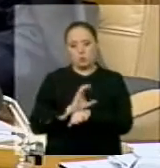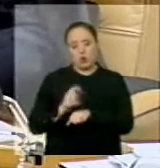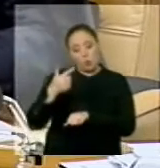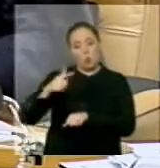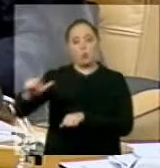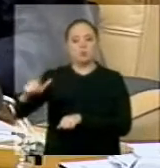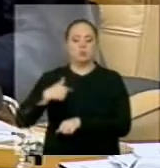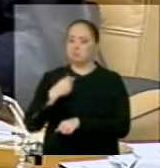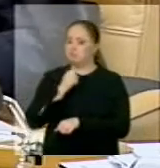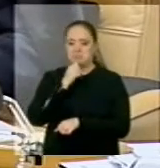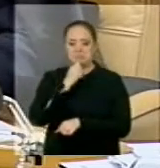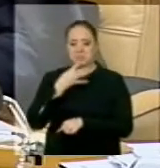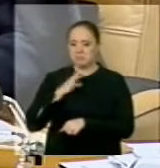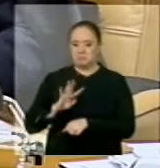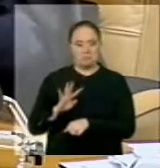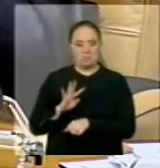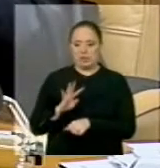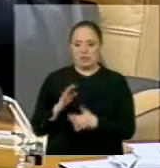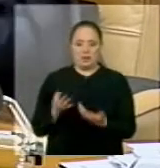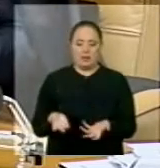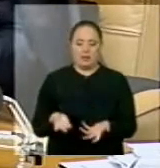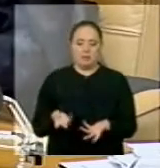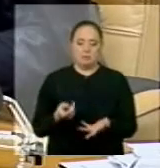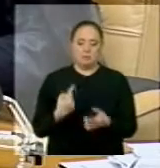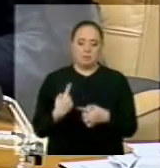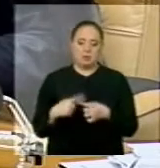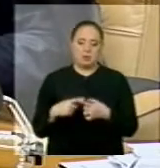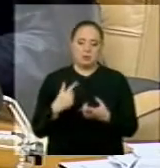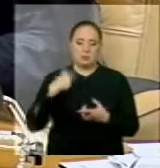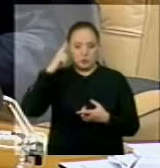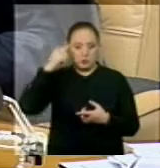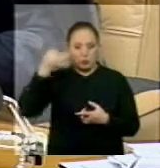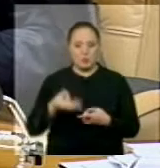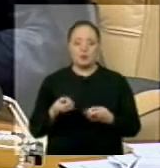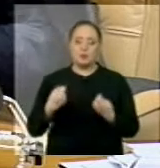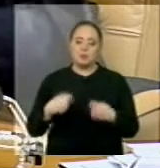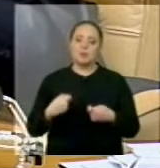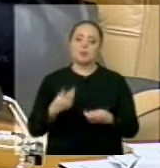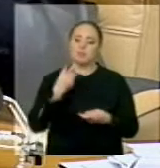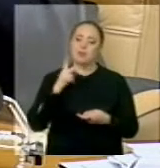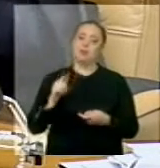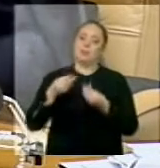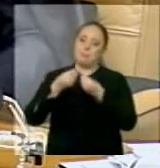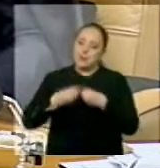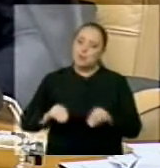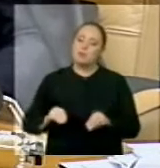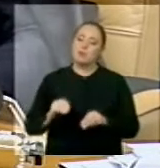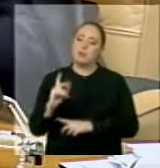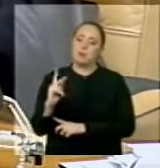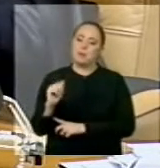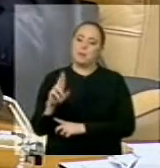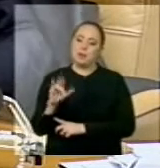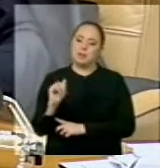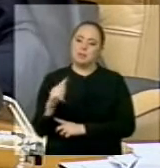deixo de conhecer por compreender que cabe declarar a prejudicialidade parcial